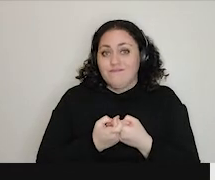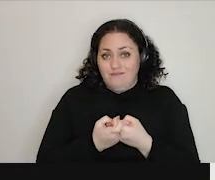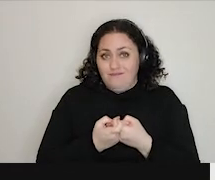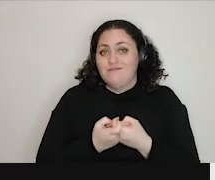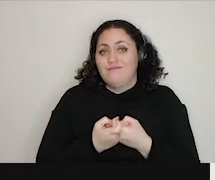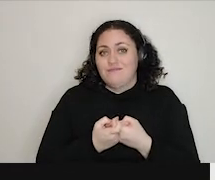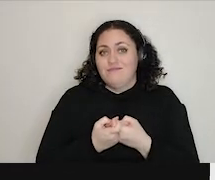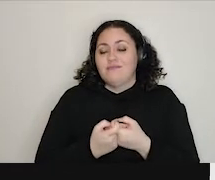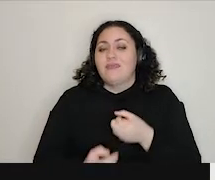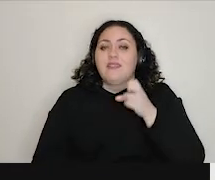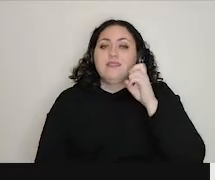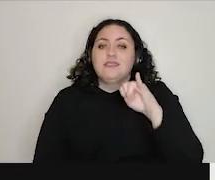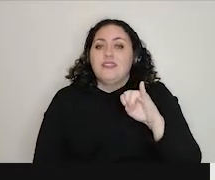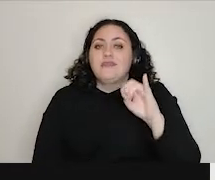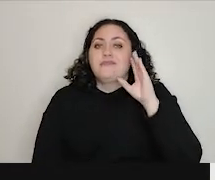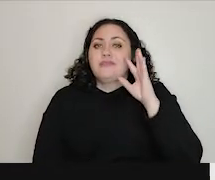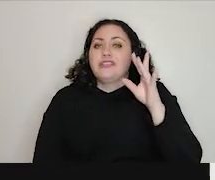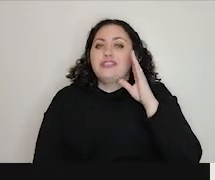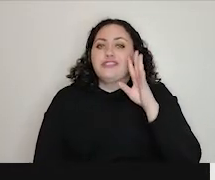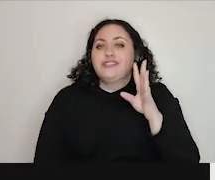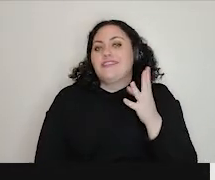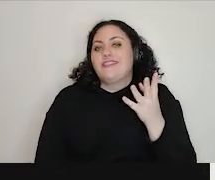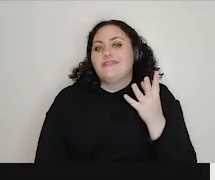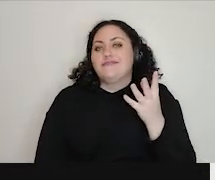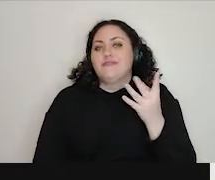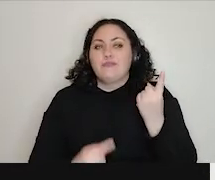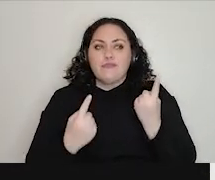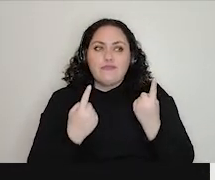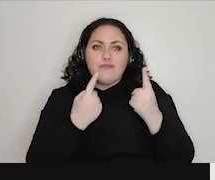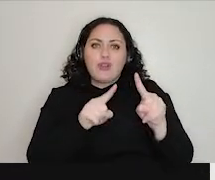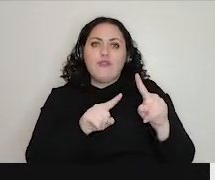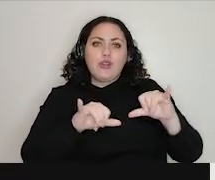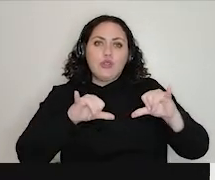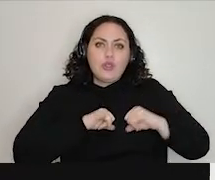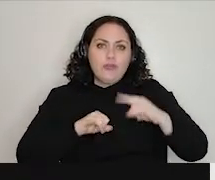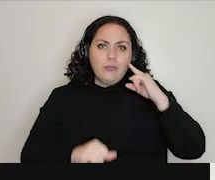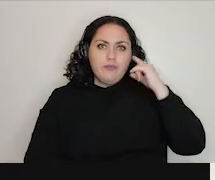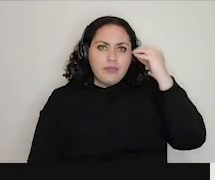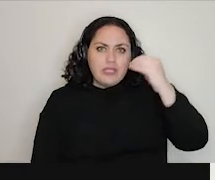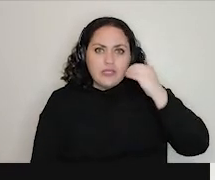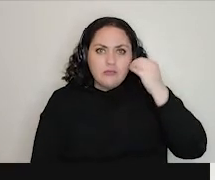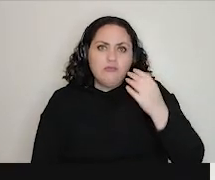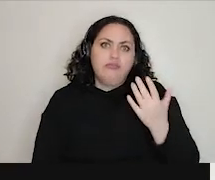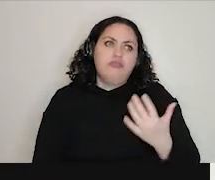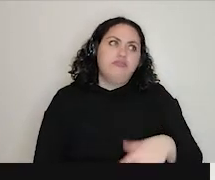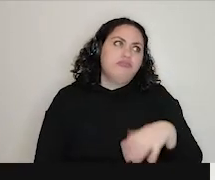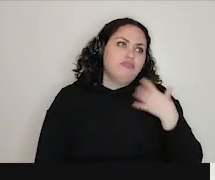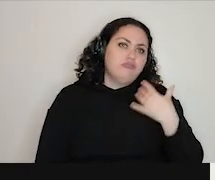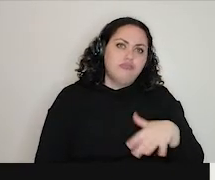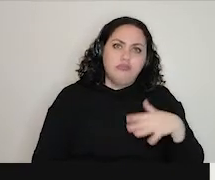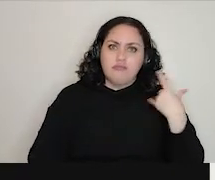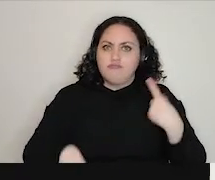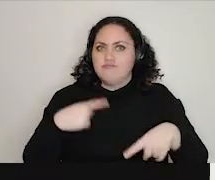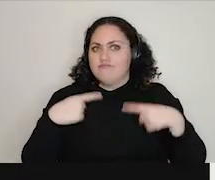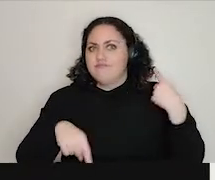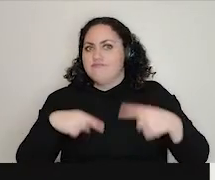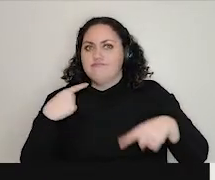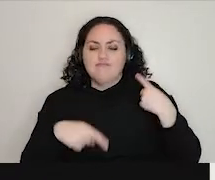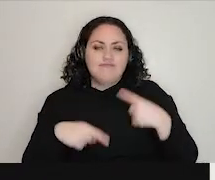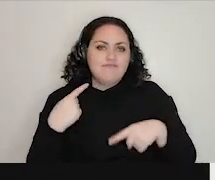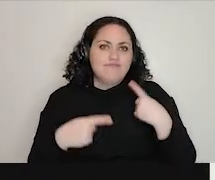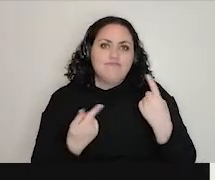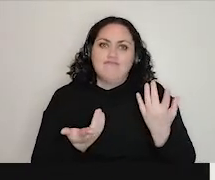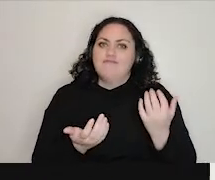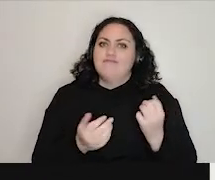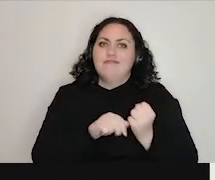trazer para essa questão de produção de sofrimento psíquico, nossa, aí a gente teria que ficar aqui debatendo muitas